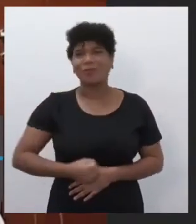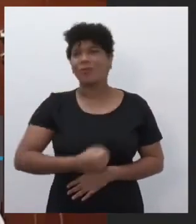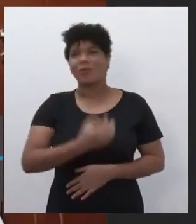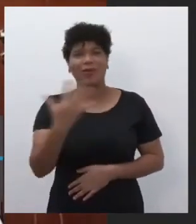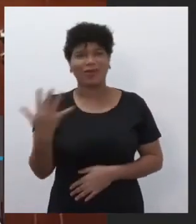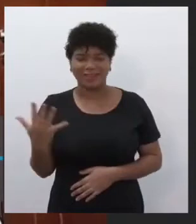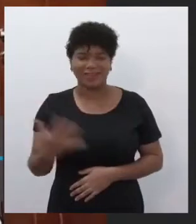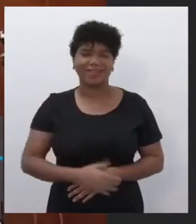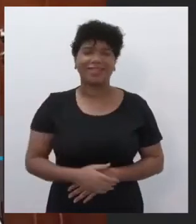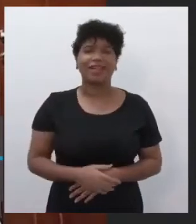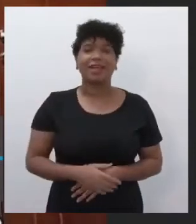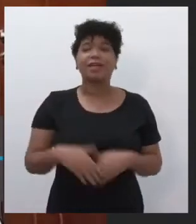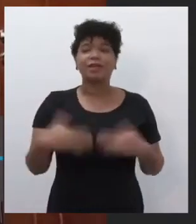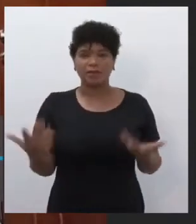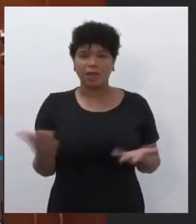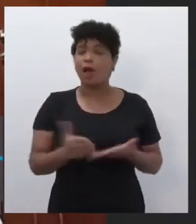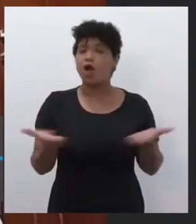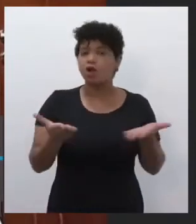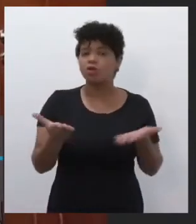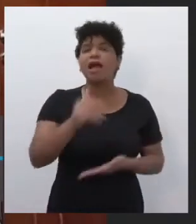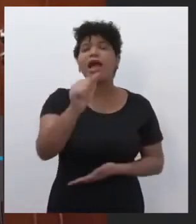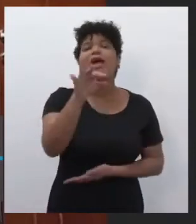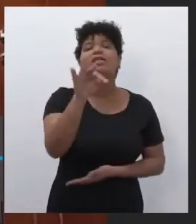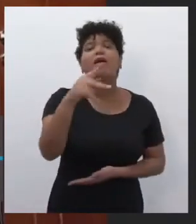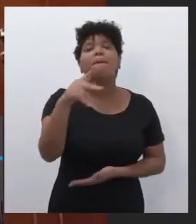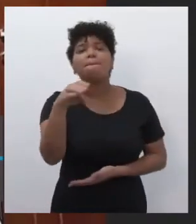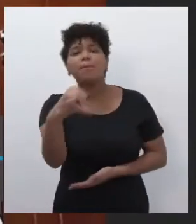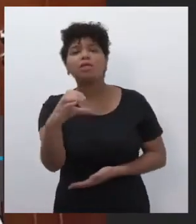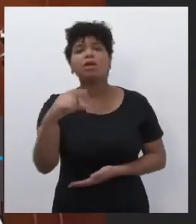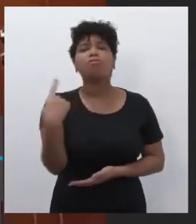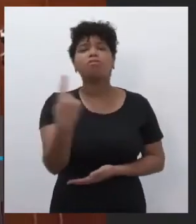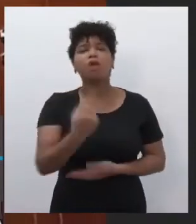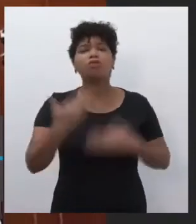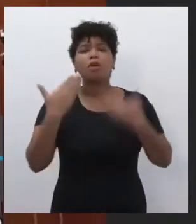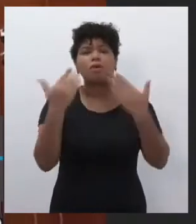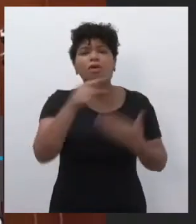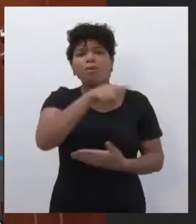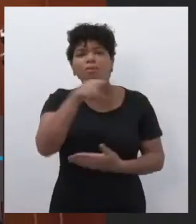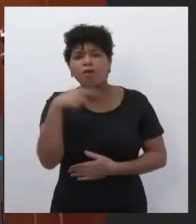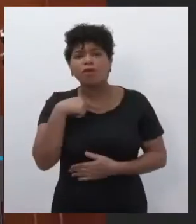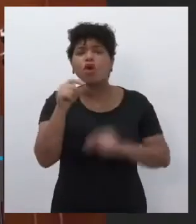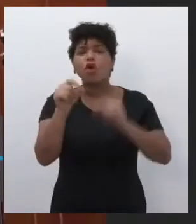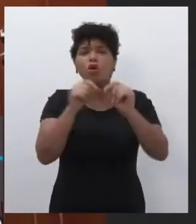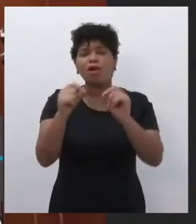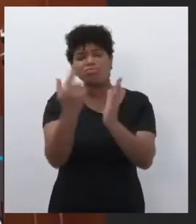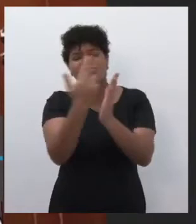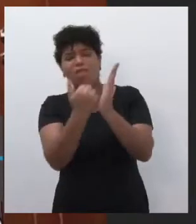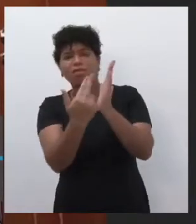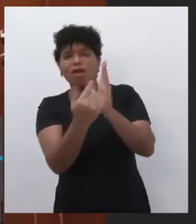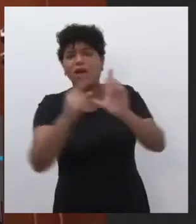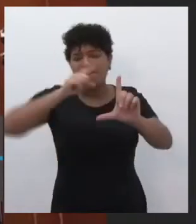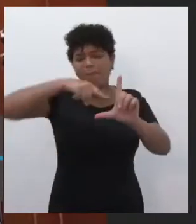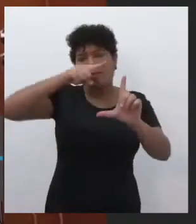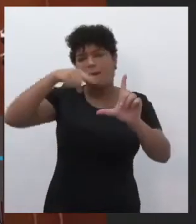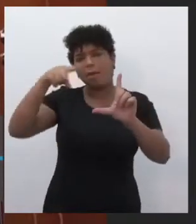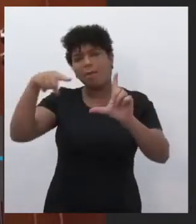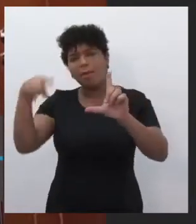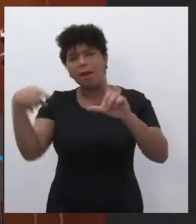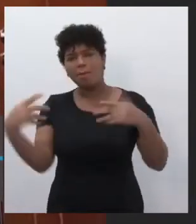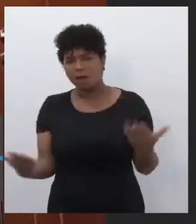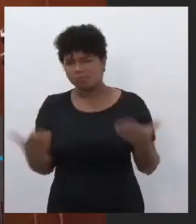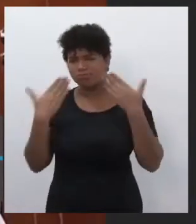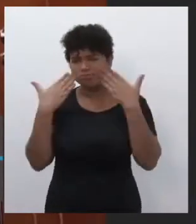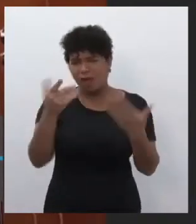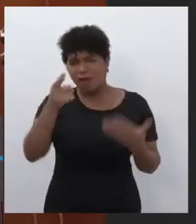aí, pessoal, nessa TPC, a gente vai apresentar um trabalho com infográfico. Uma sugestão interessante no ponto